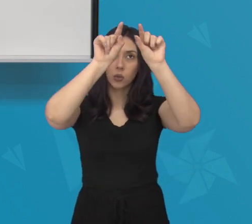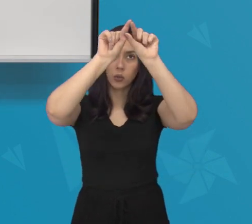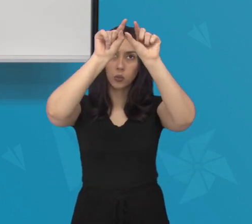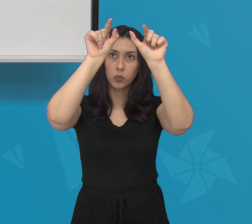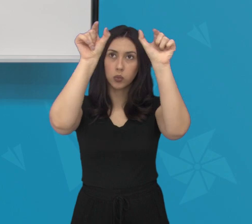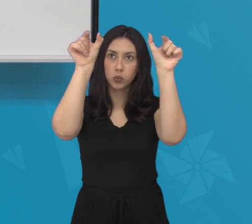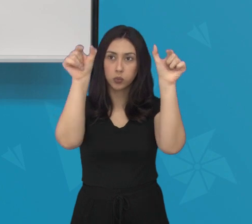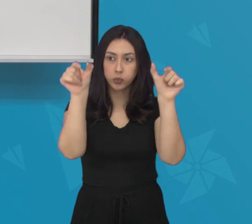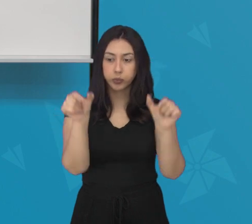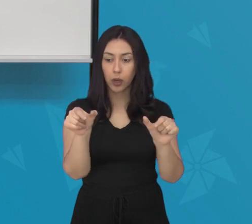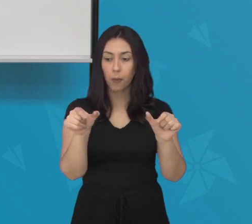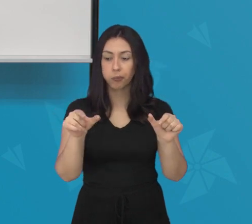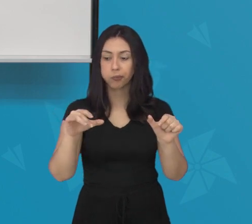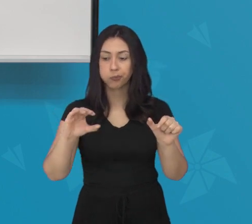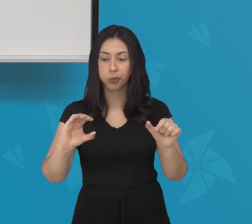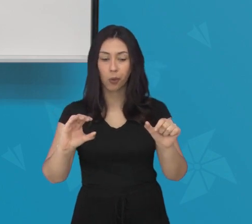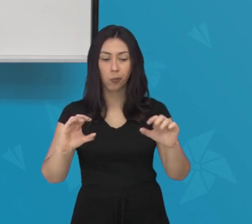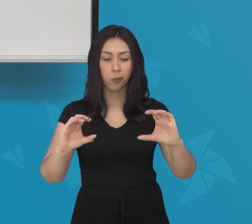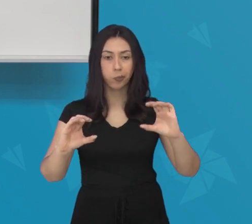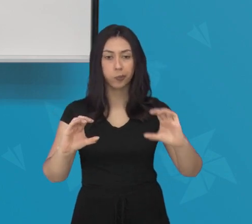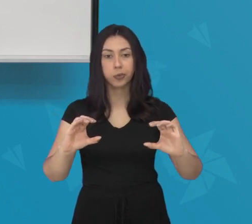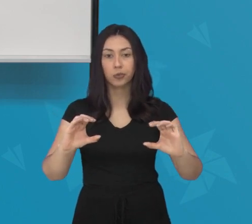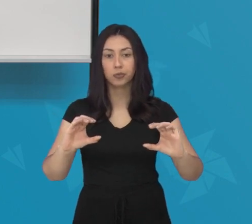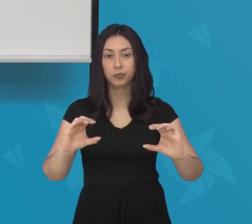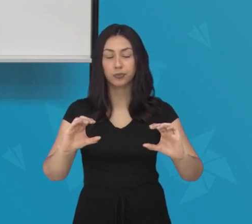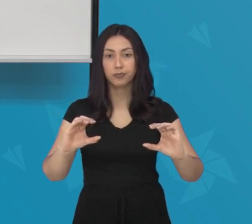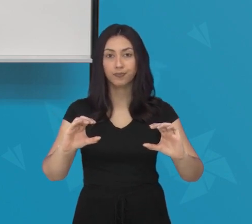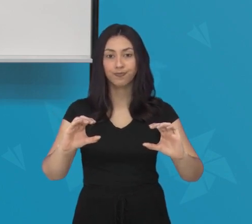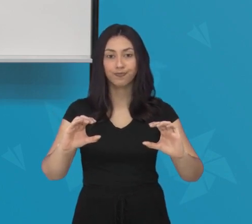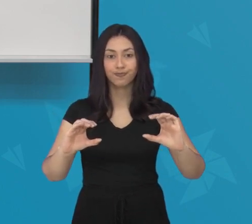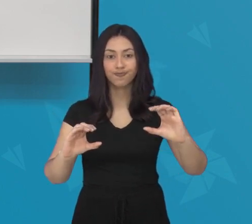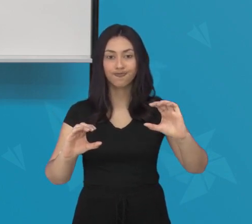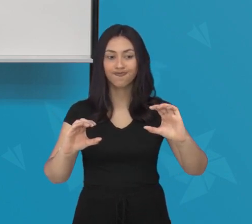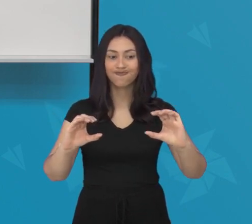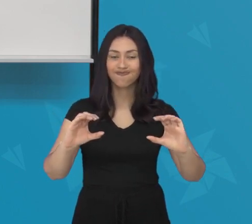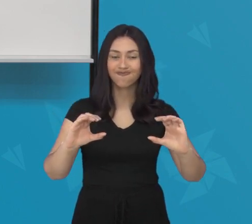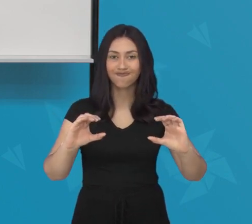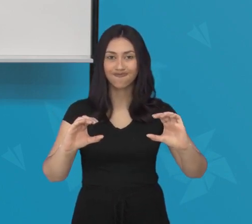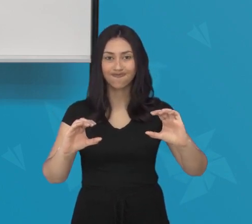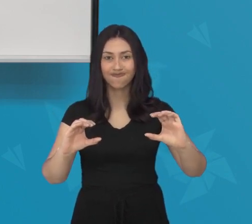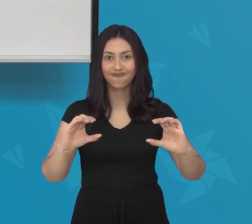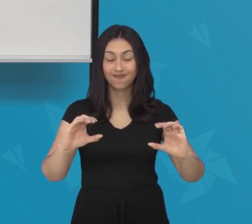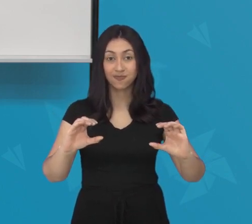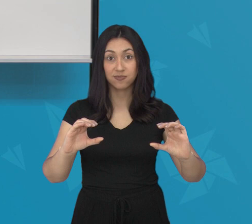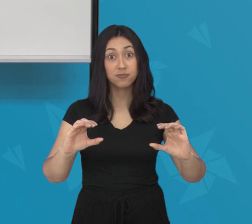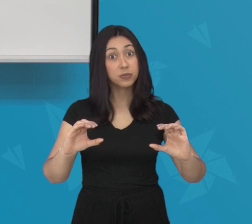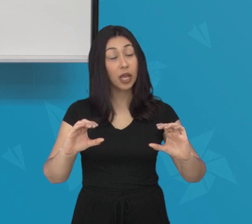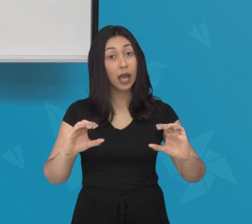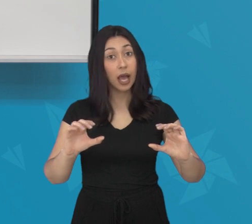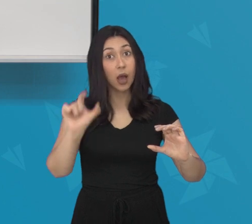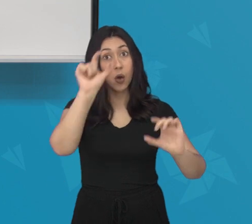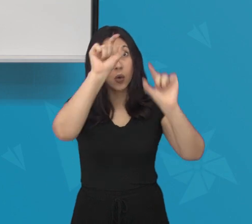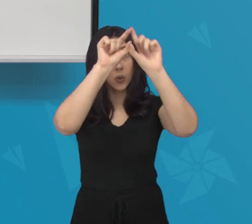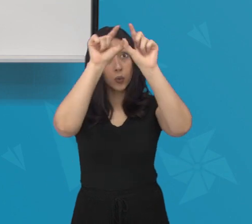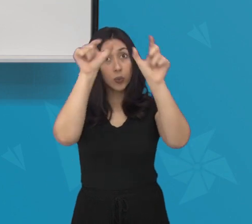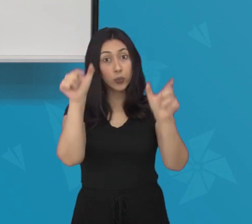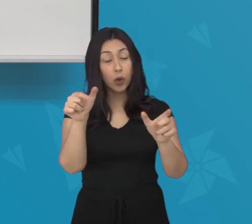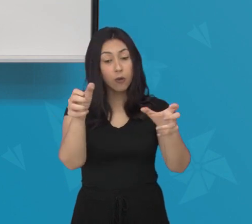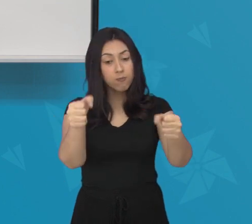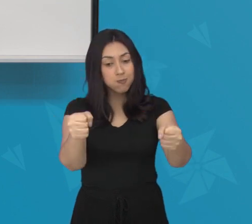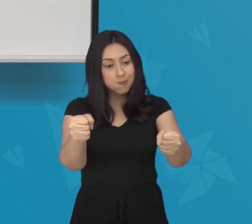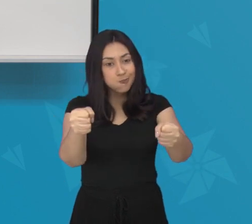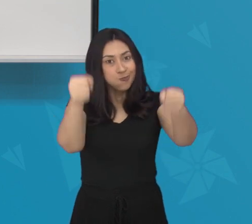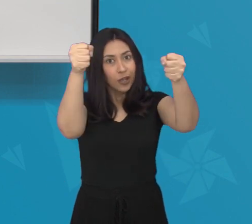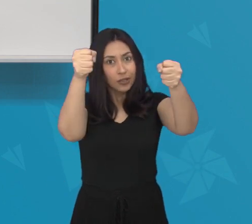peças amarradas por uma corda. A força que essa corda aplica nesses dois blocos a gente chama